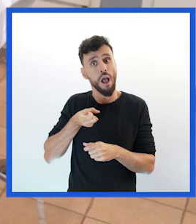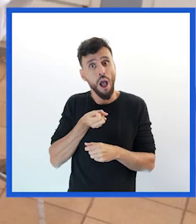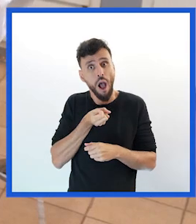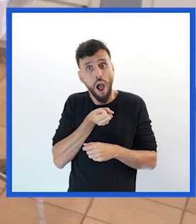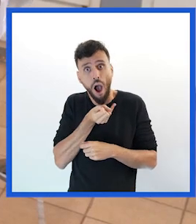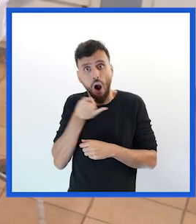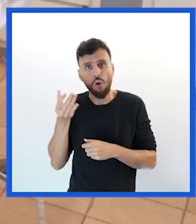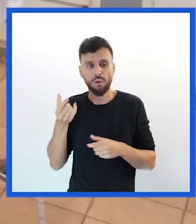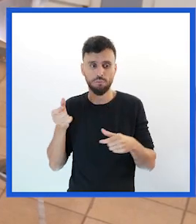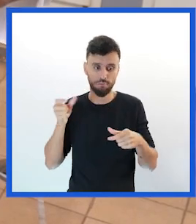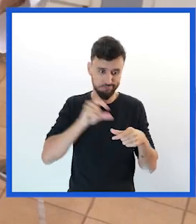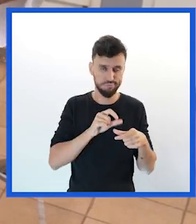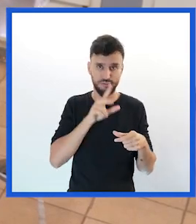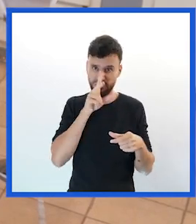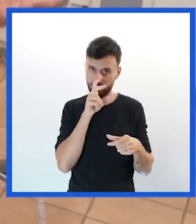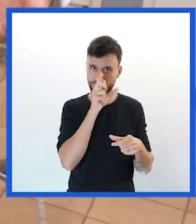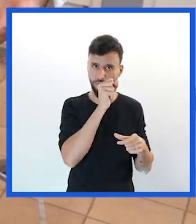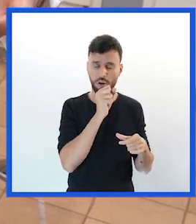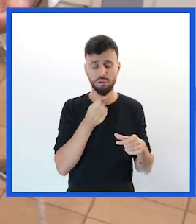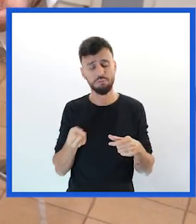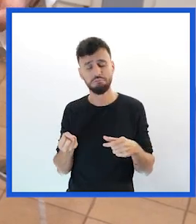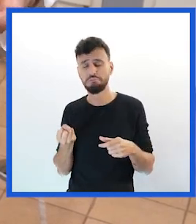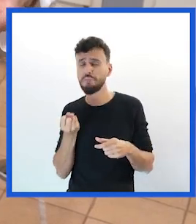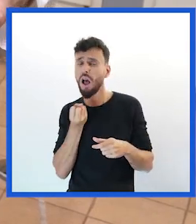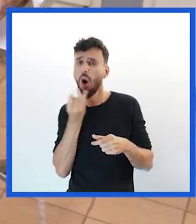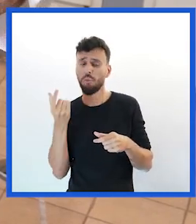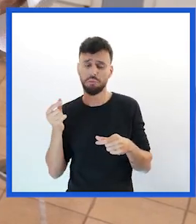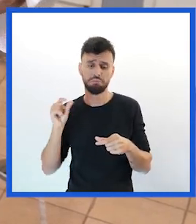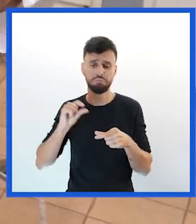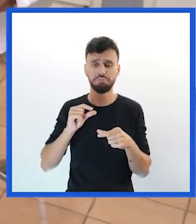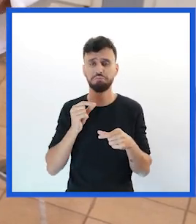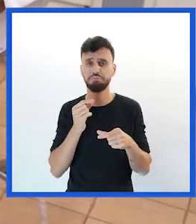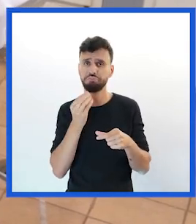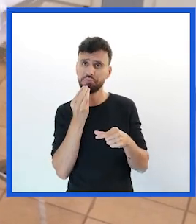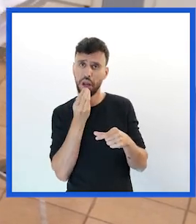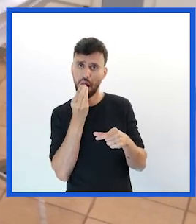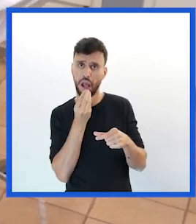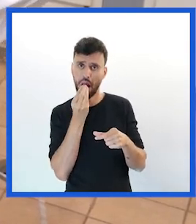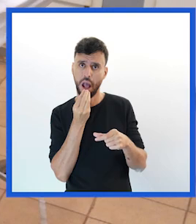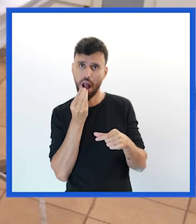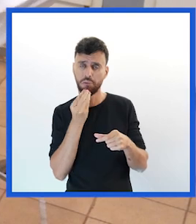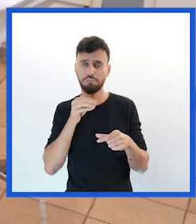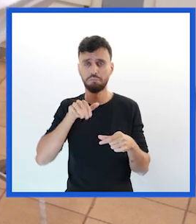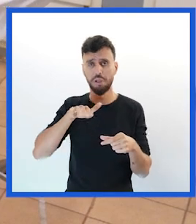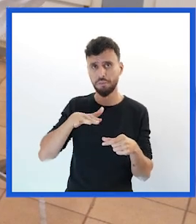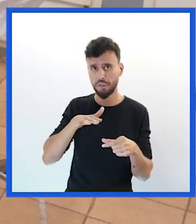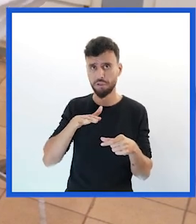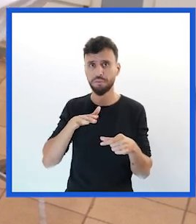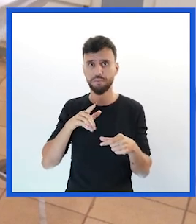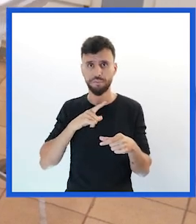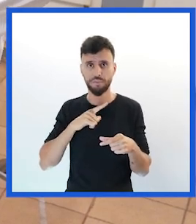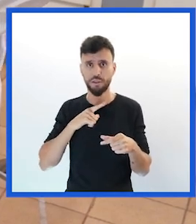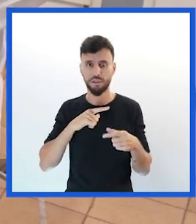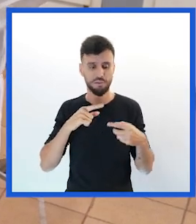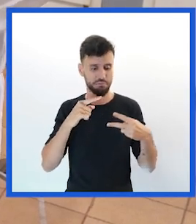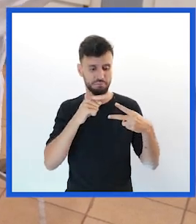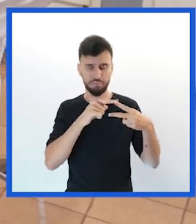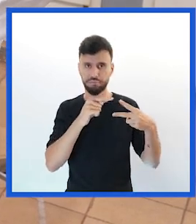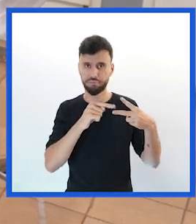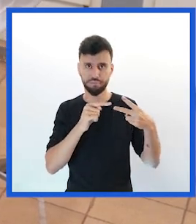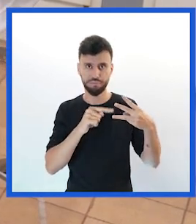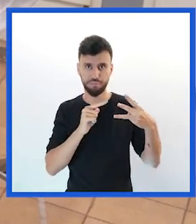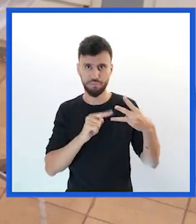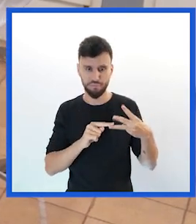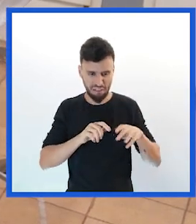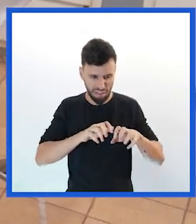mais concentradas e amostras que são muito menos concentradas. No caso, nós trouxemos desde efluente, vinhaça, lodos